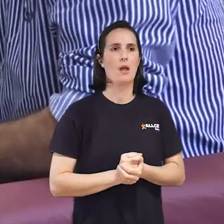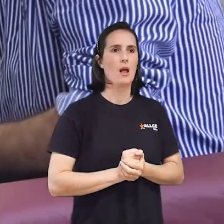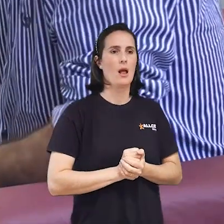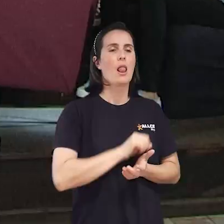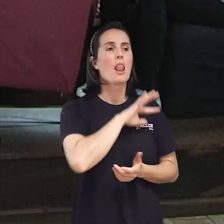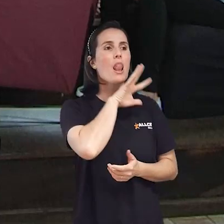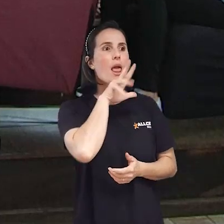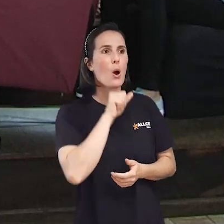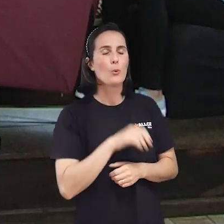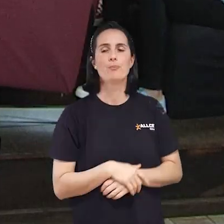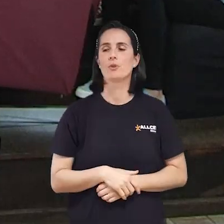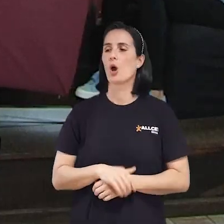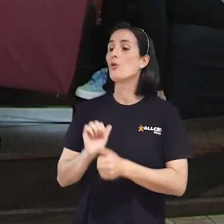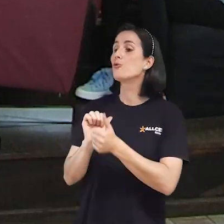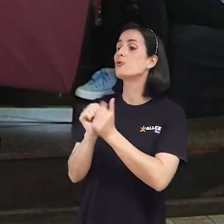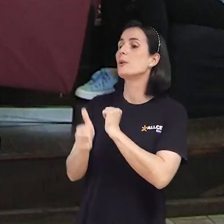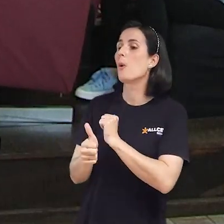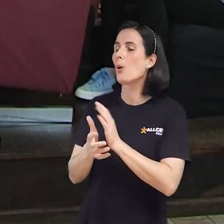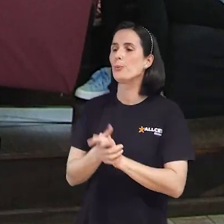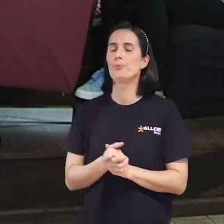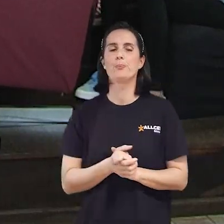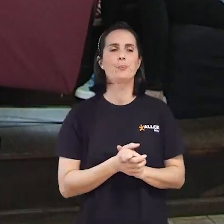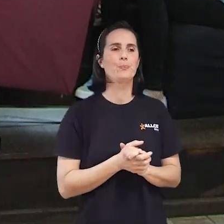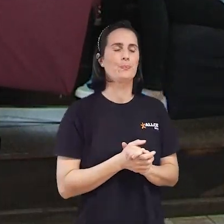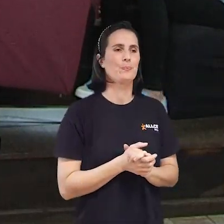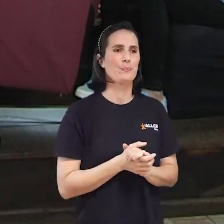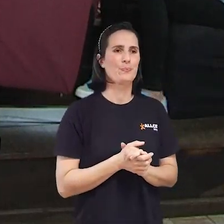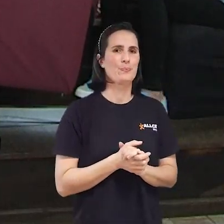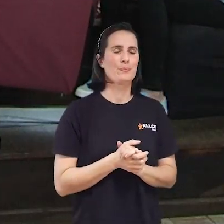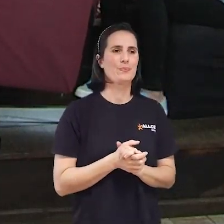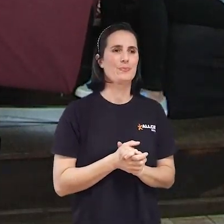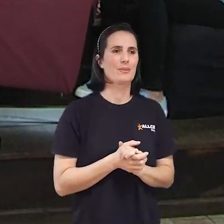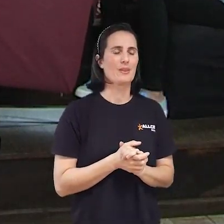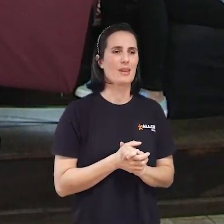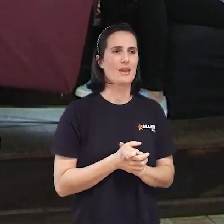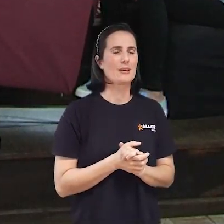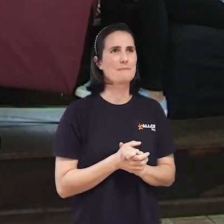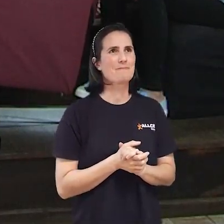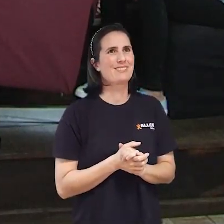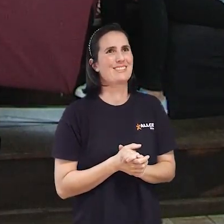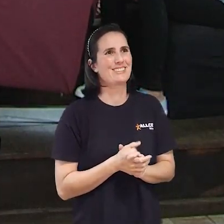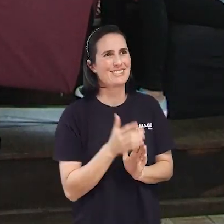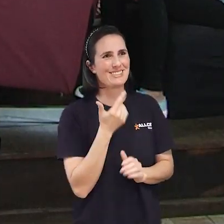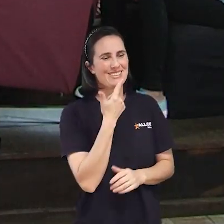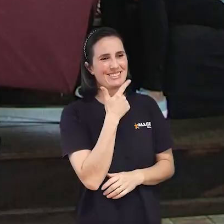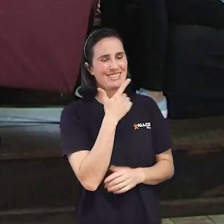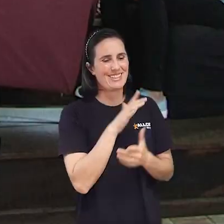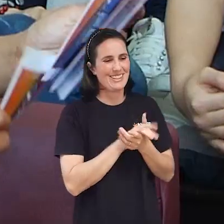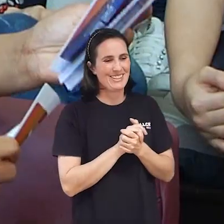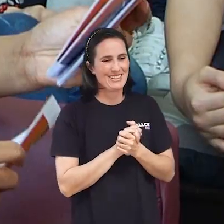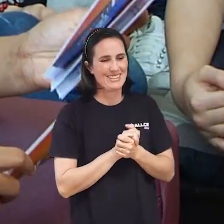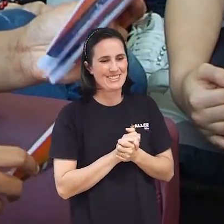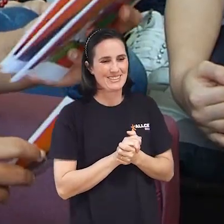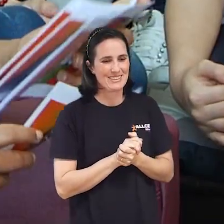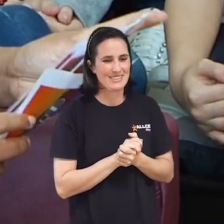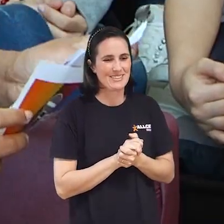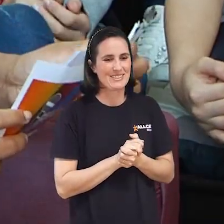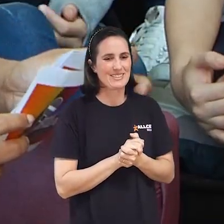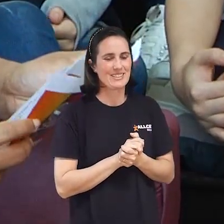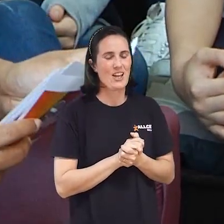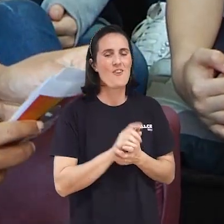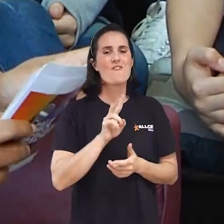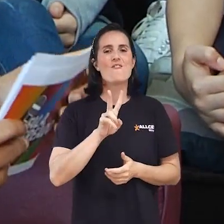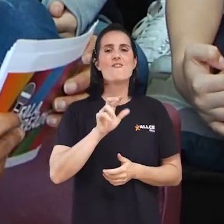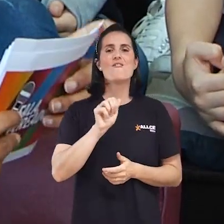perguntas, né? Mirins preparados? Sim. Perfeito. Então, vamos lá. Começa agora